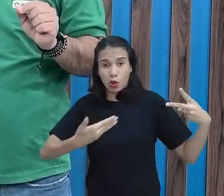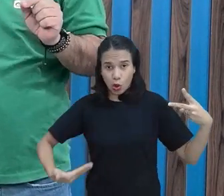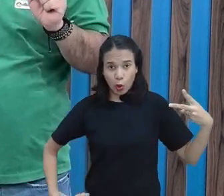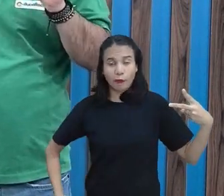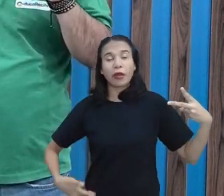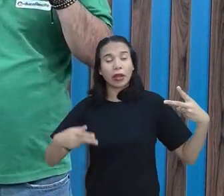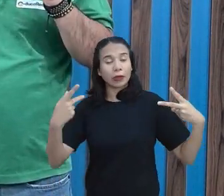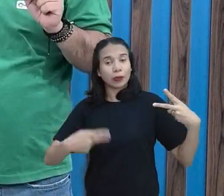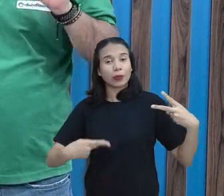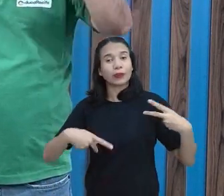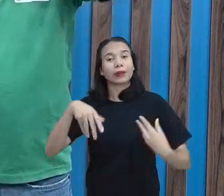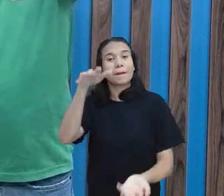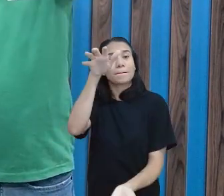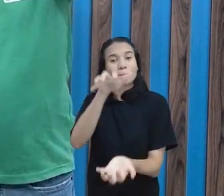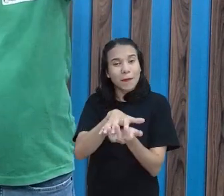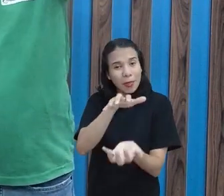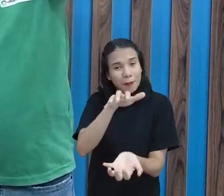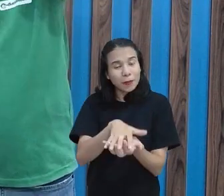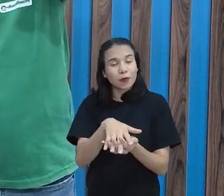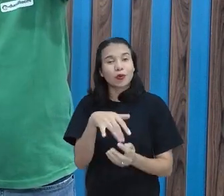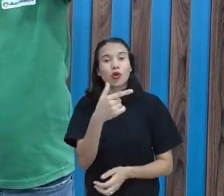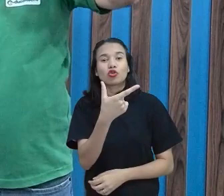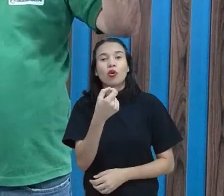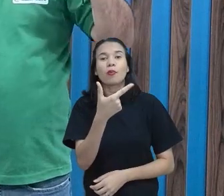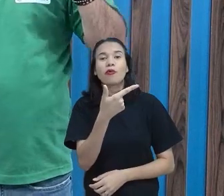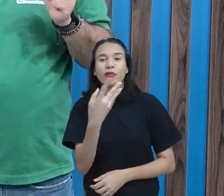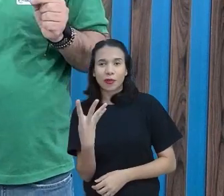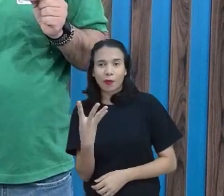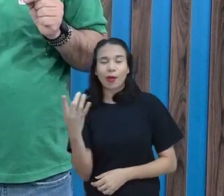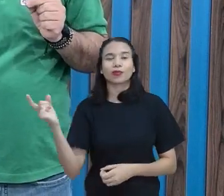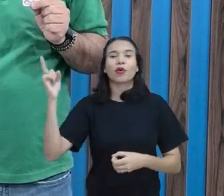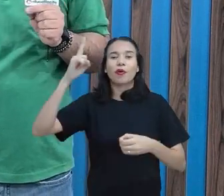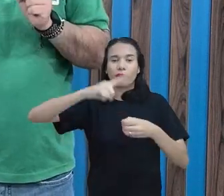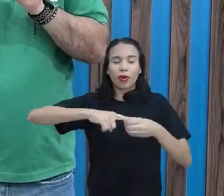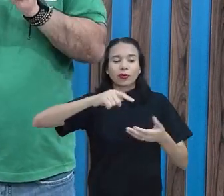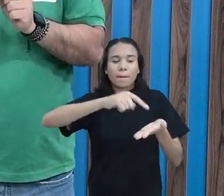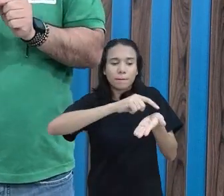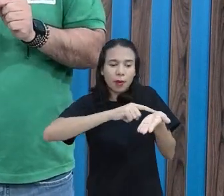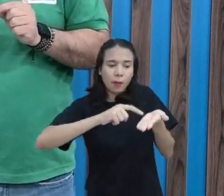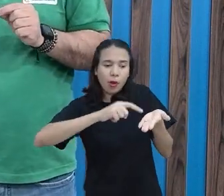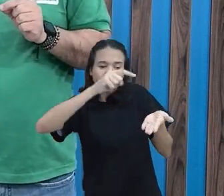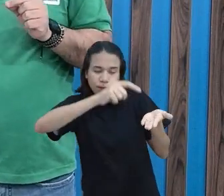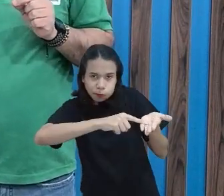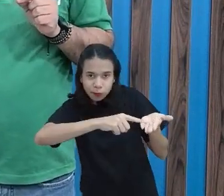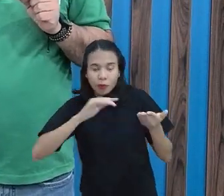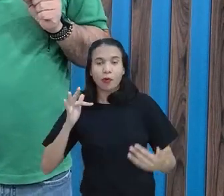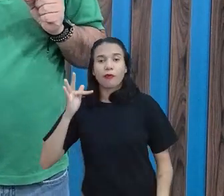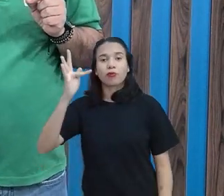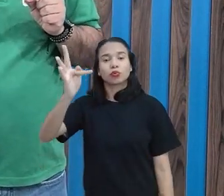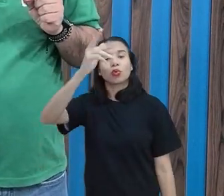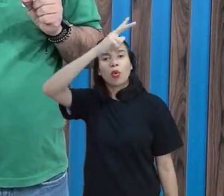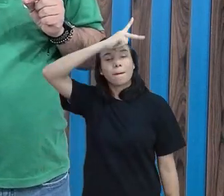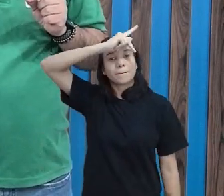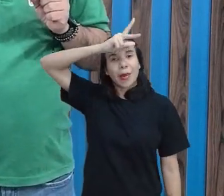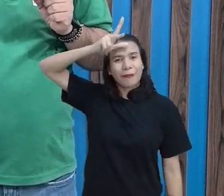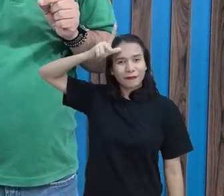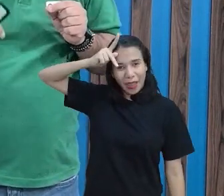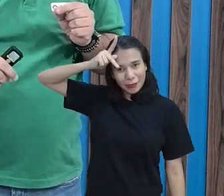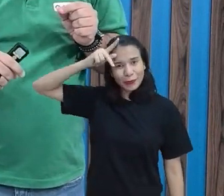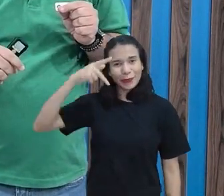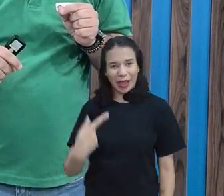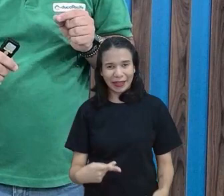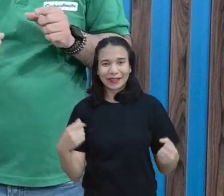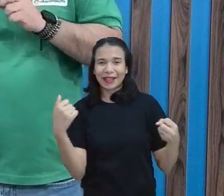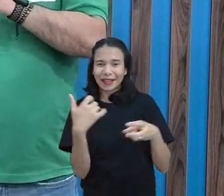do Estado de Pernambuco. E em 2024, voltamos às urnas para escolher futuro prefeito ou prefeita da